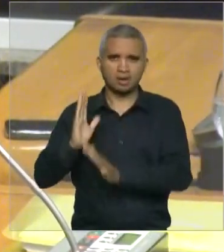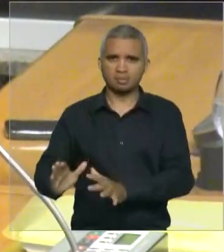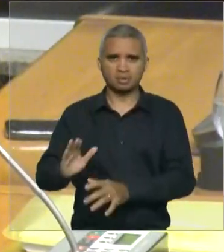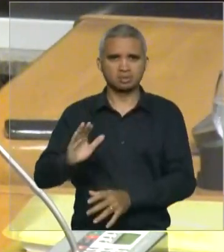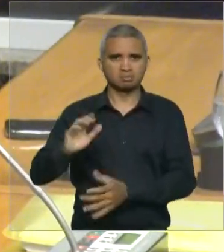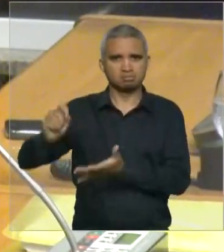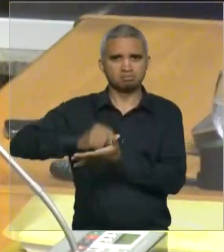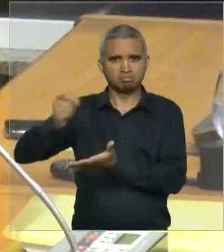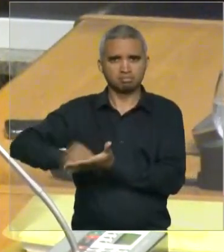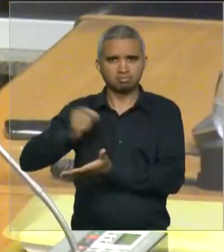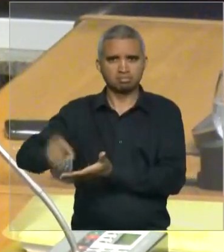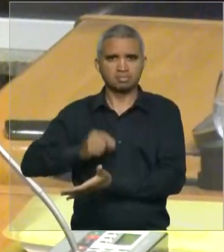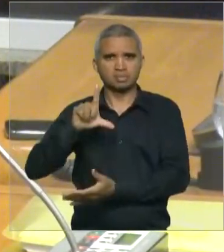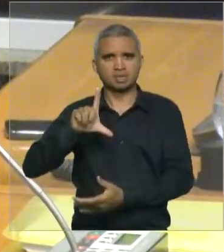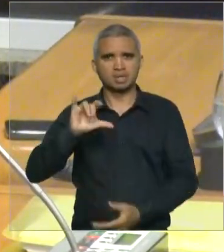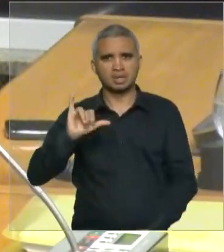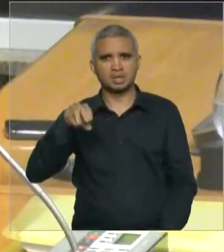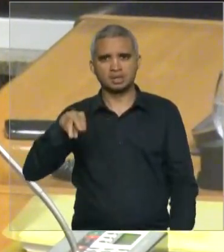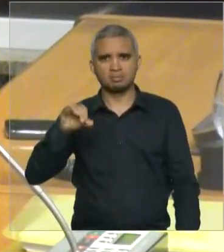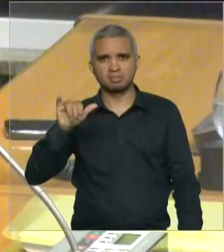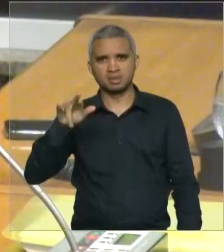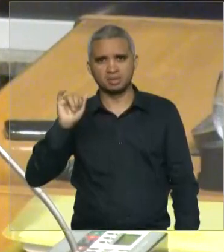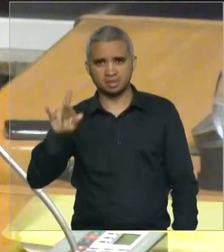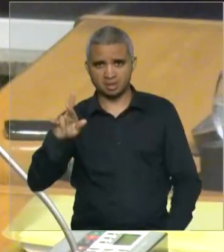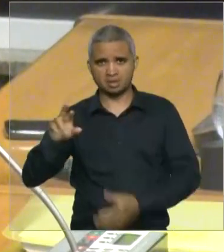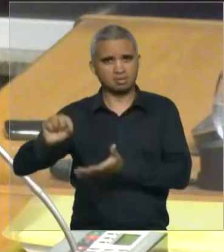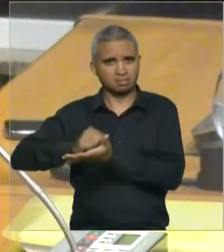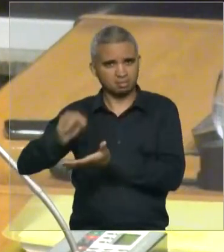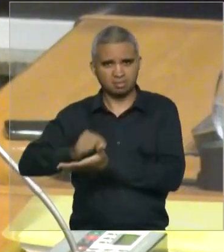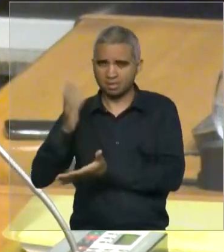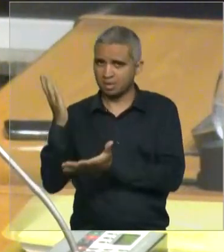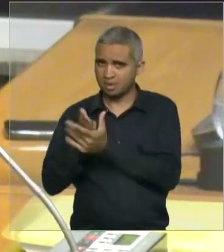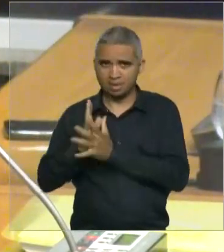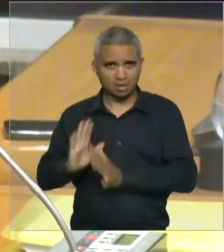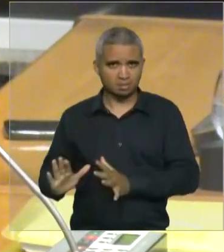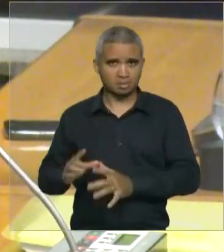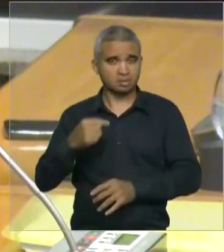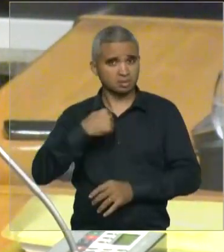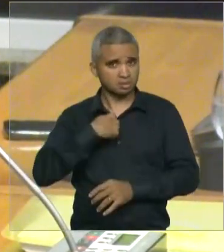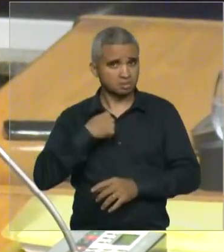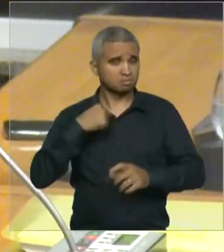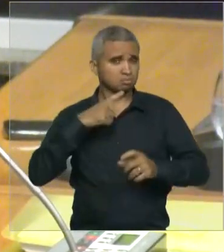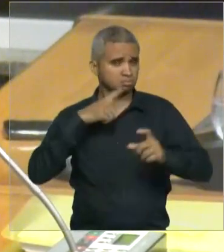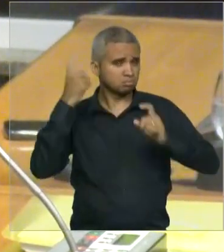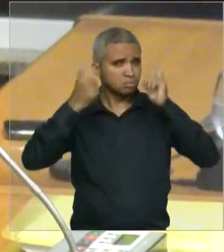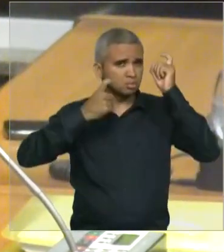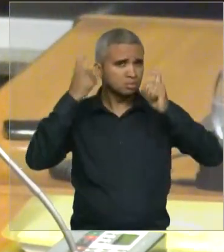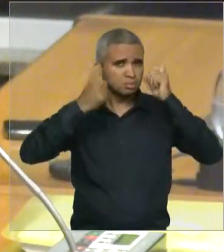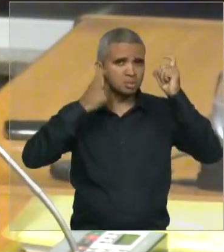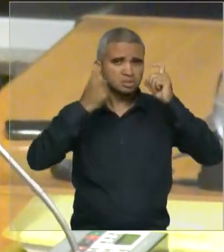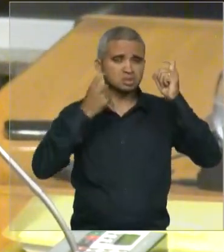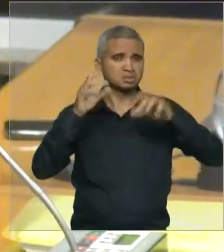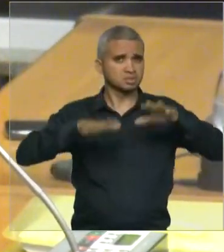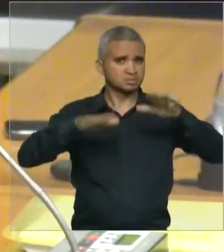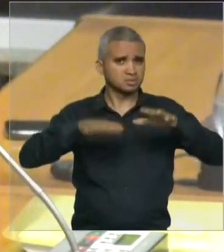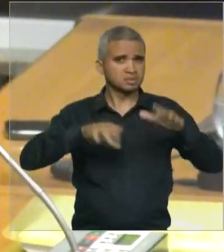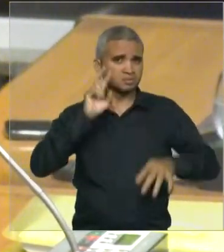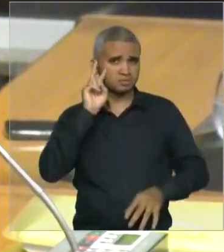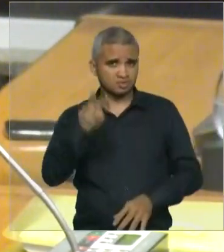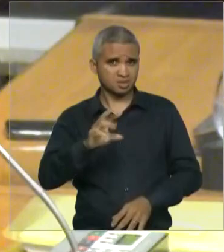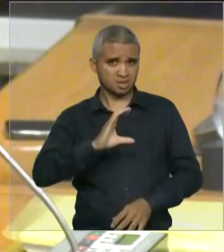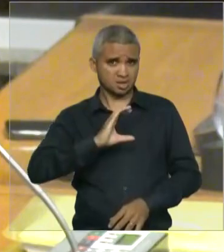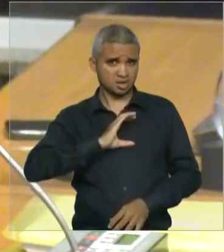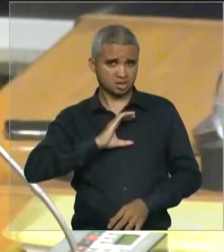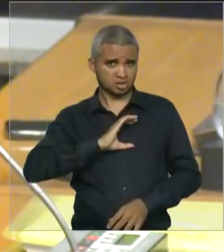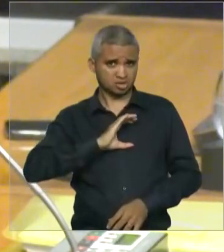se isso também não está acontecendo em outras organizações acadêmicas, é preciso ser apurado, tomar Caxias como exemplo, como modelo, mas